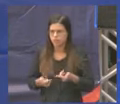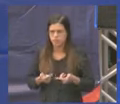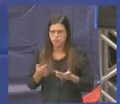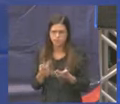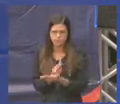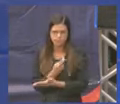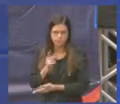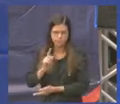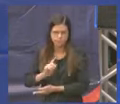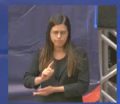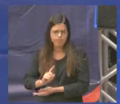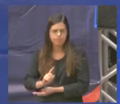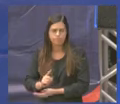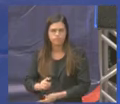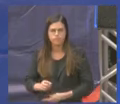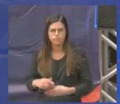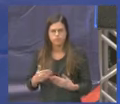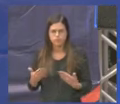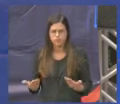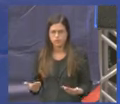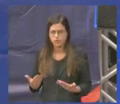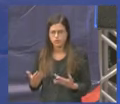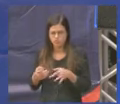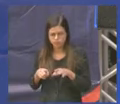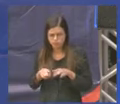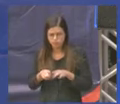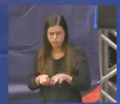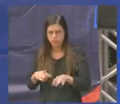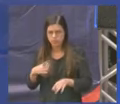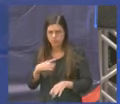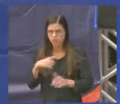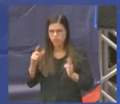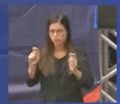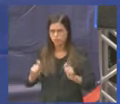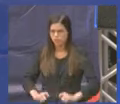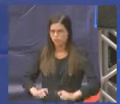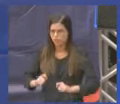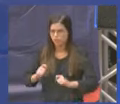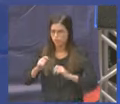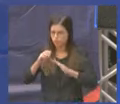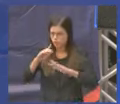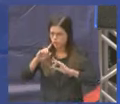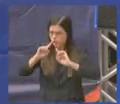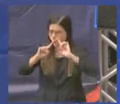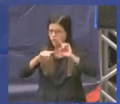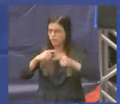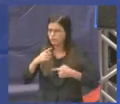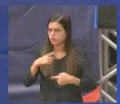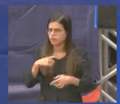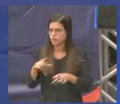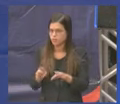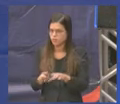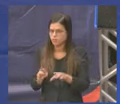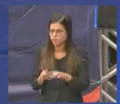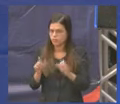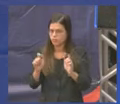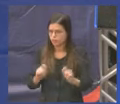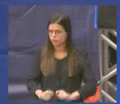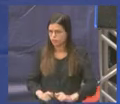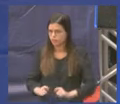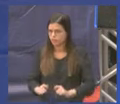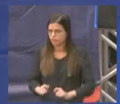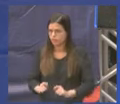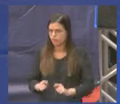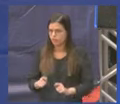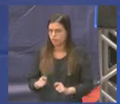acontece adequadamente. Então, ao mesmo tempo que nós temos a possibilidade de grandes avanços, também temos a possibilidade de um